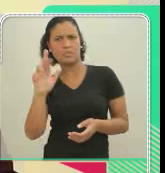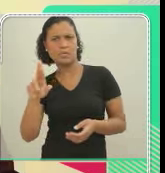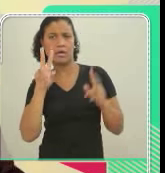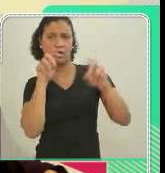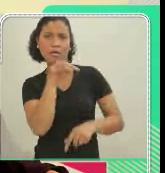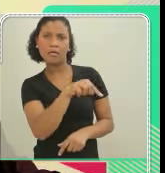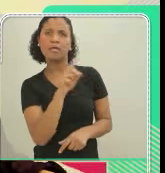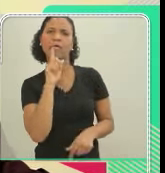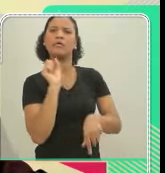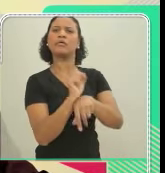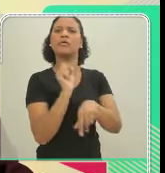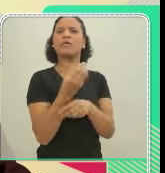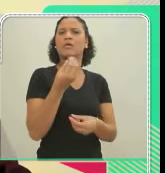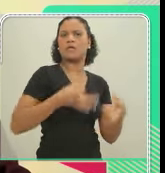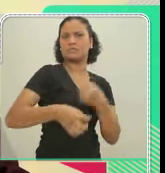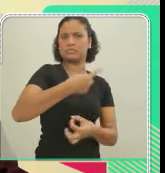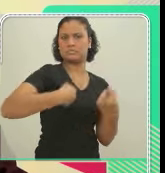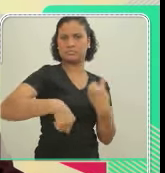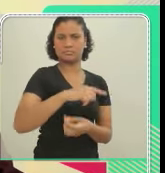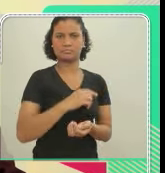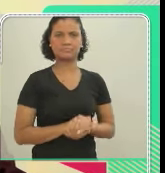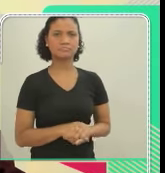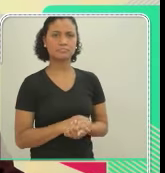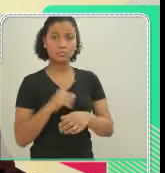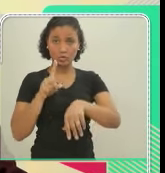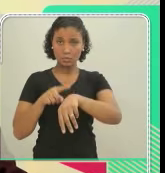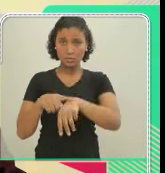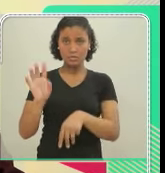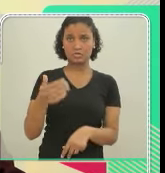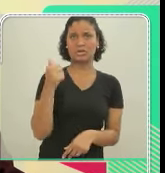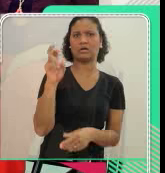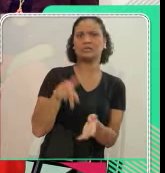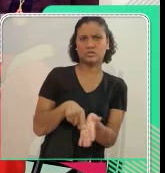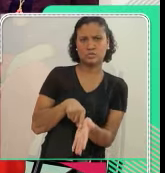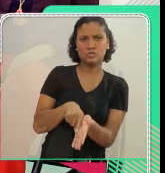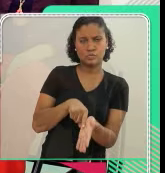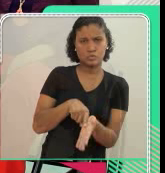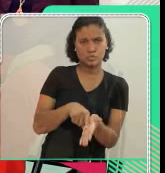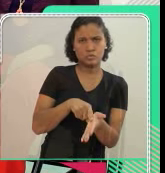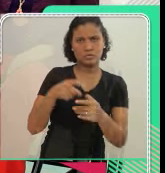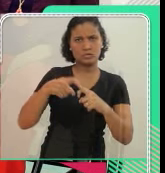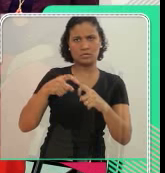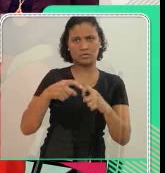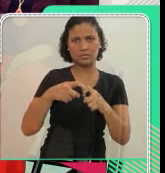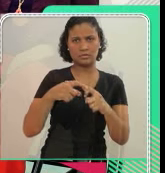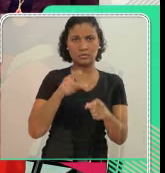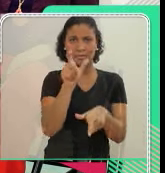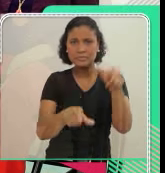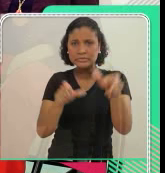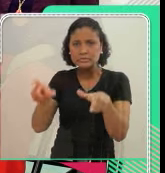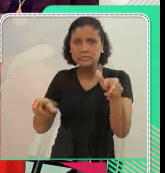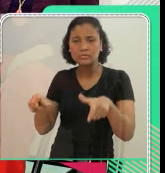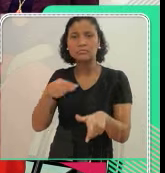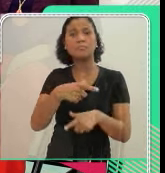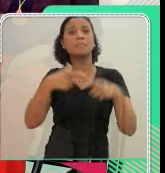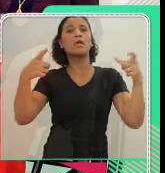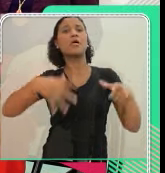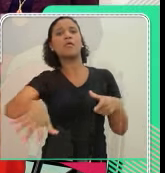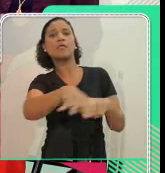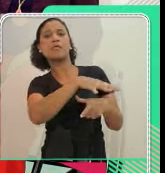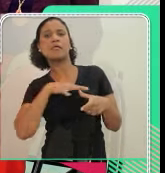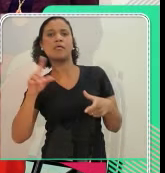da lesão medular, que é o meu caso, o que a gente pode esperar com relação às células-tronco? Bom, no momento há 15 estudos clínicos